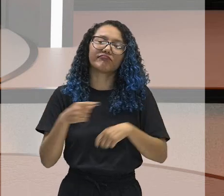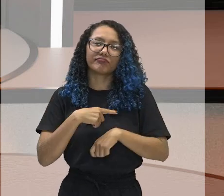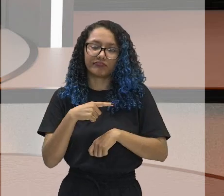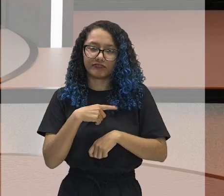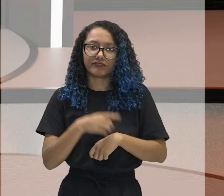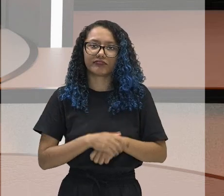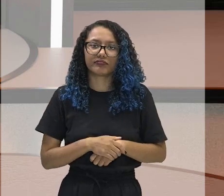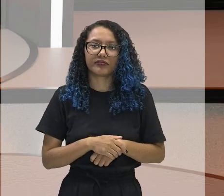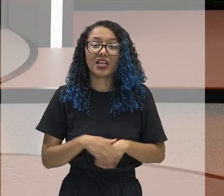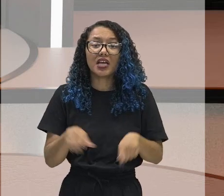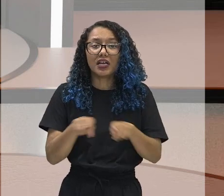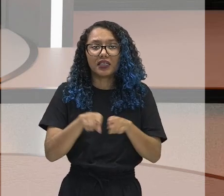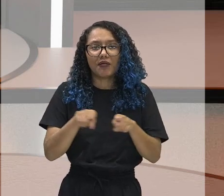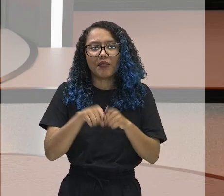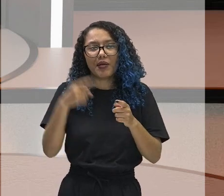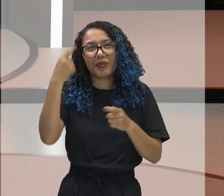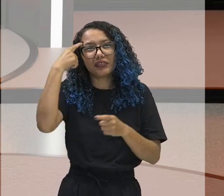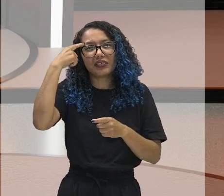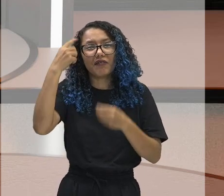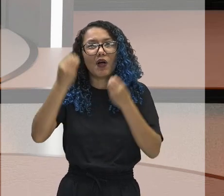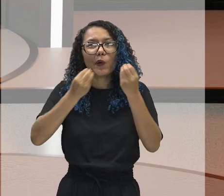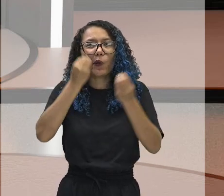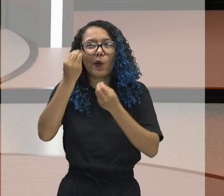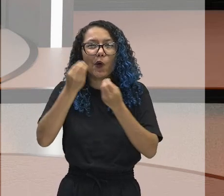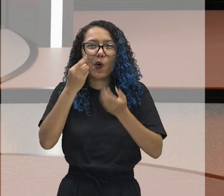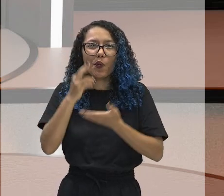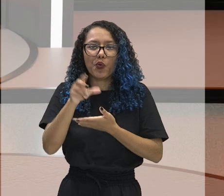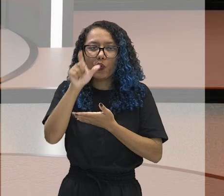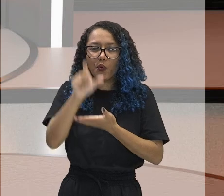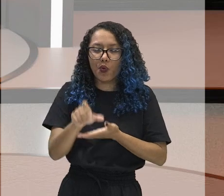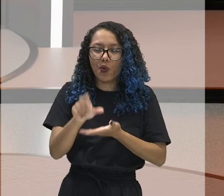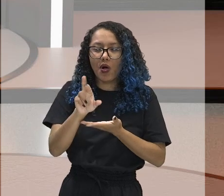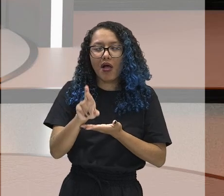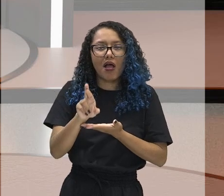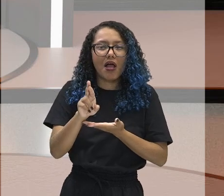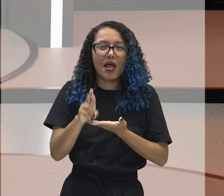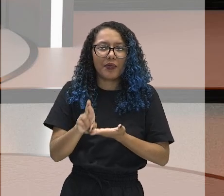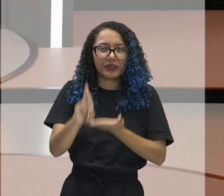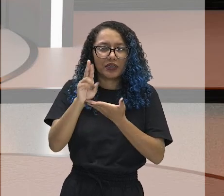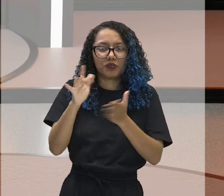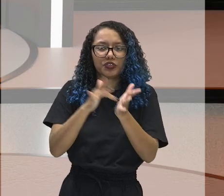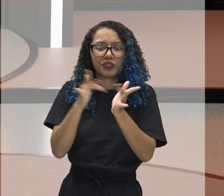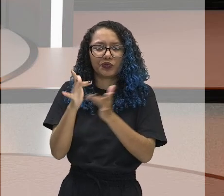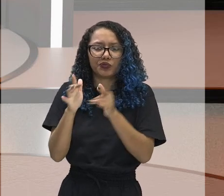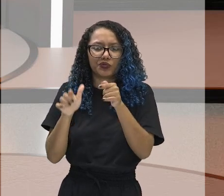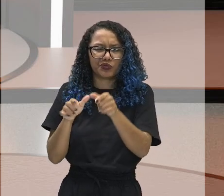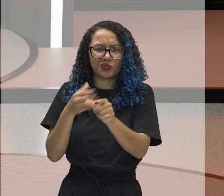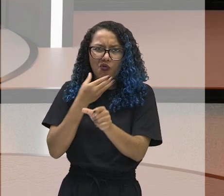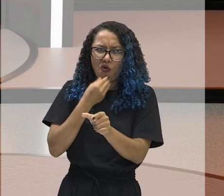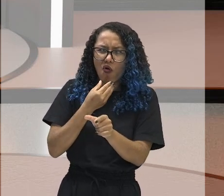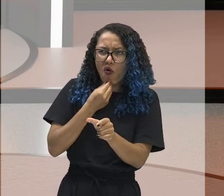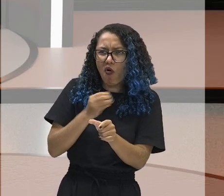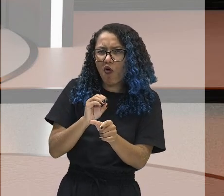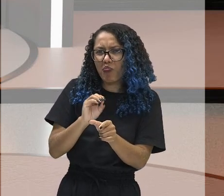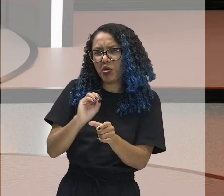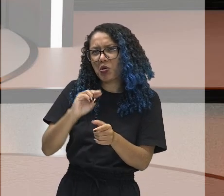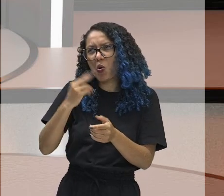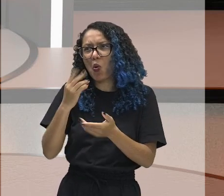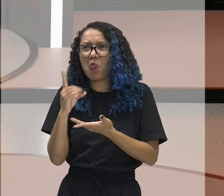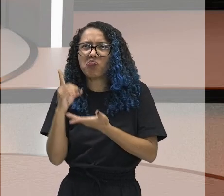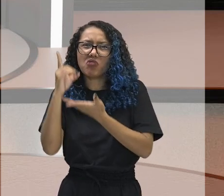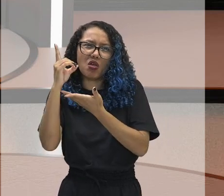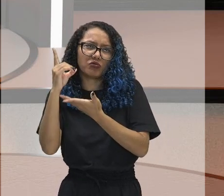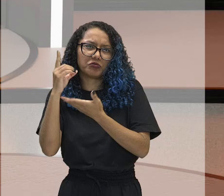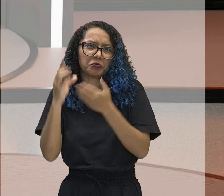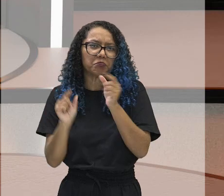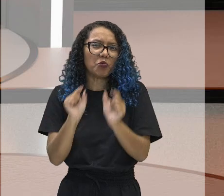seria a figura do próprio Jesus Cristo. Será que Jesus Cristo era homem? Será que ele não era homem e era Deus? O